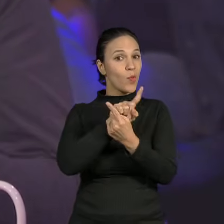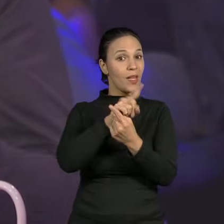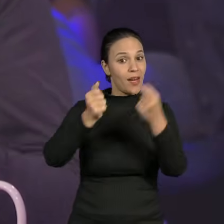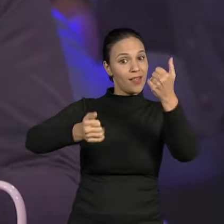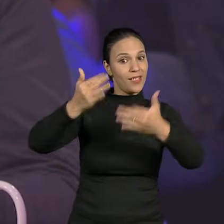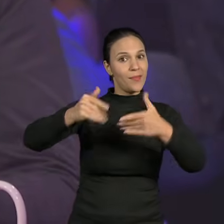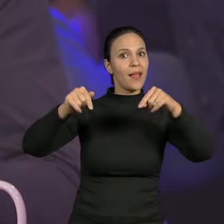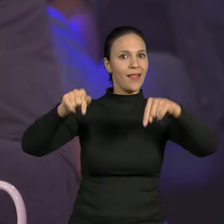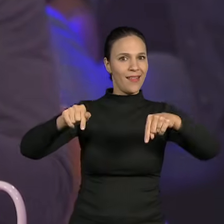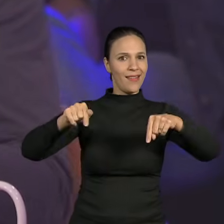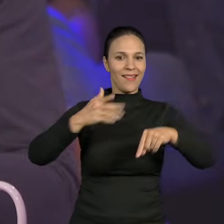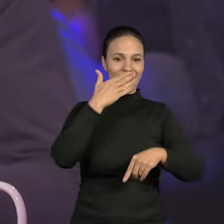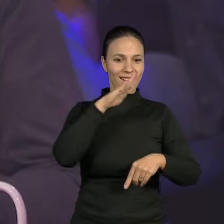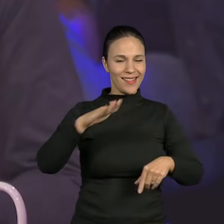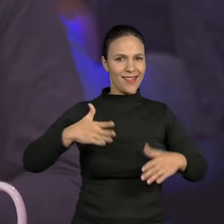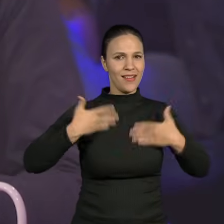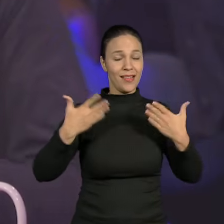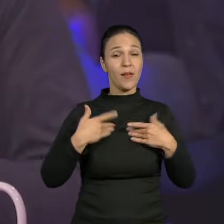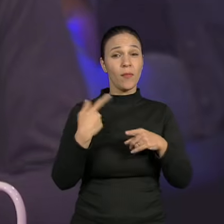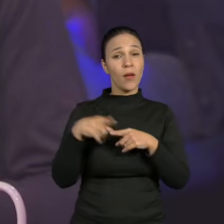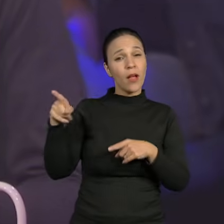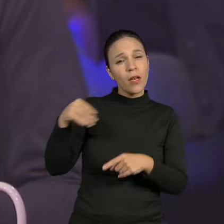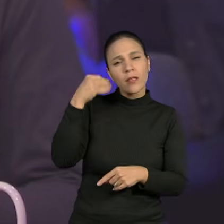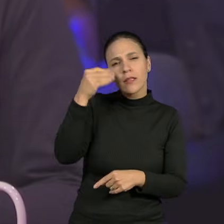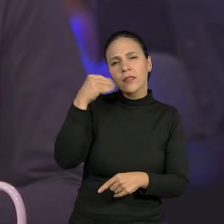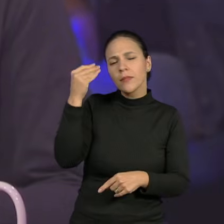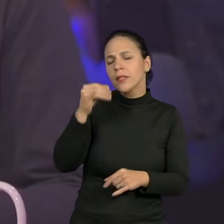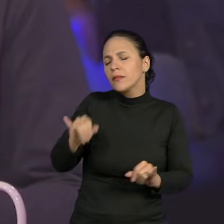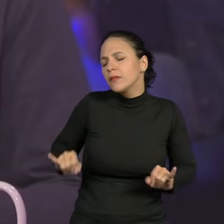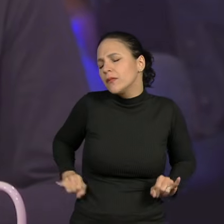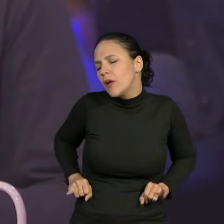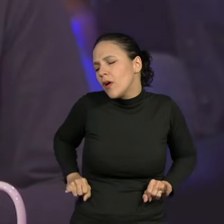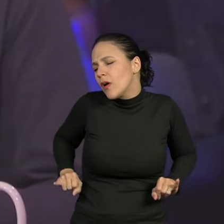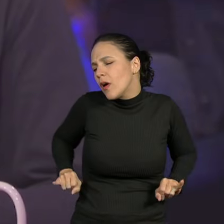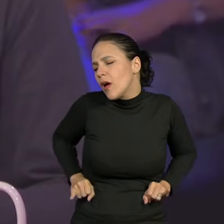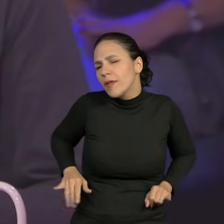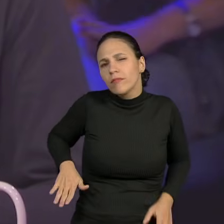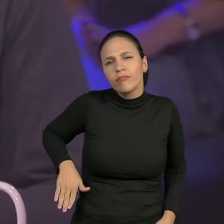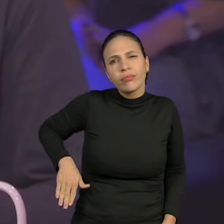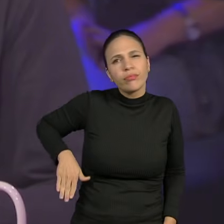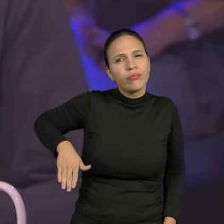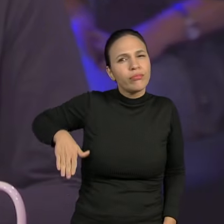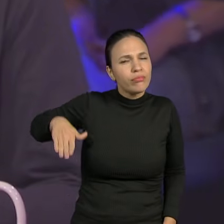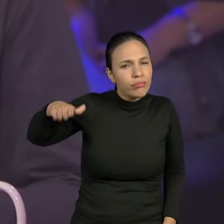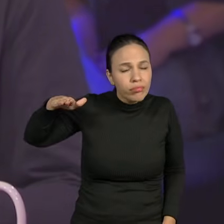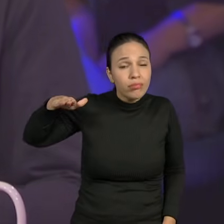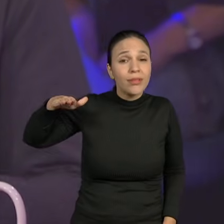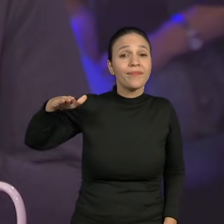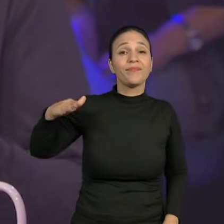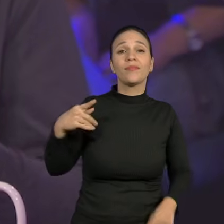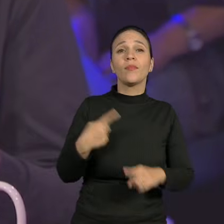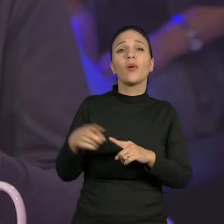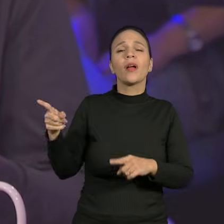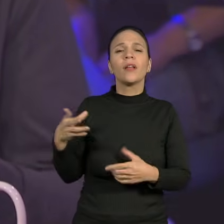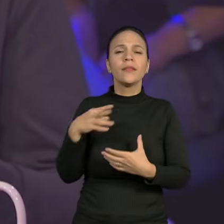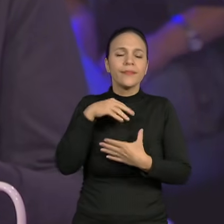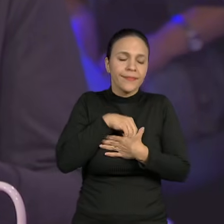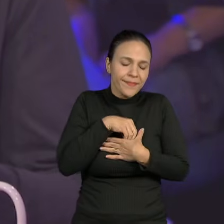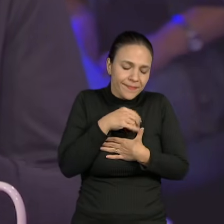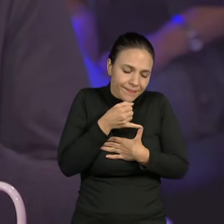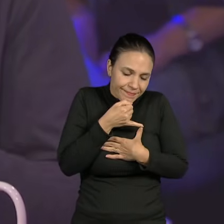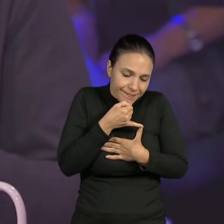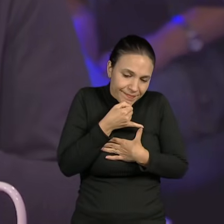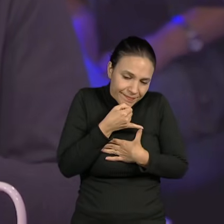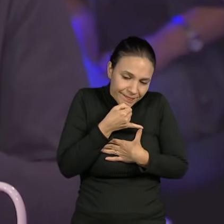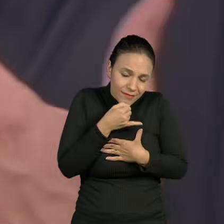dizendo, dessa alegria da infância. Ele teve uma infância muito dolorosa e ele tinha uma tristeza